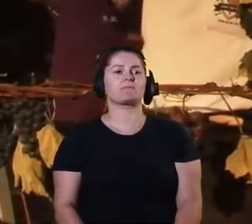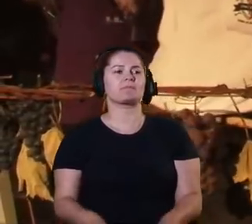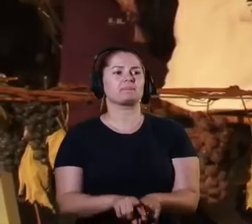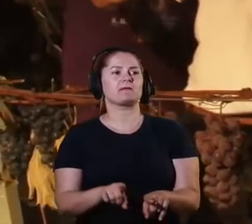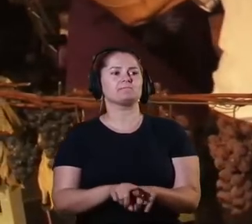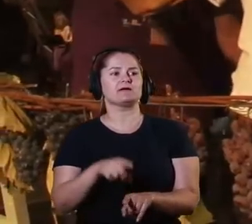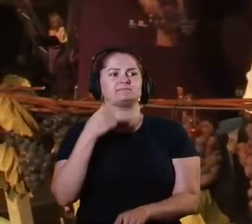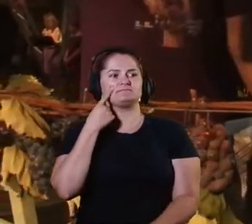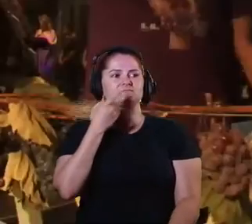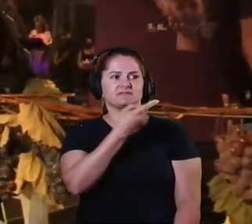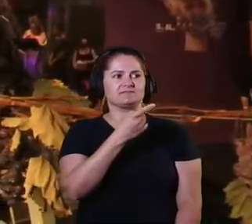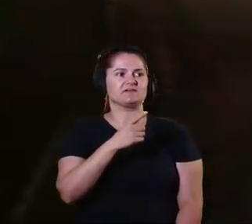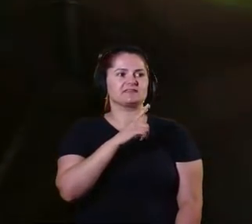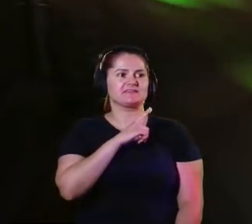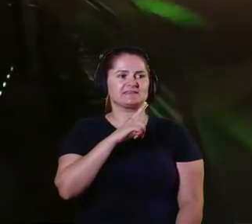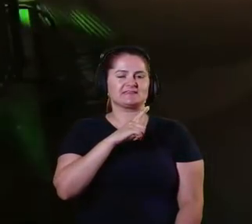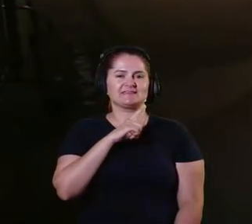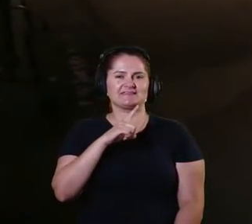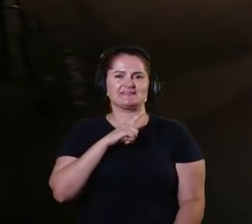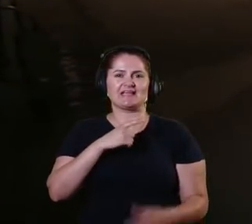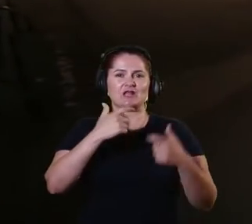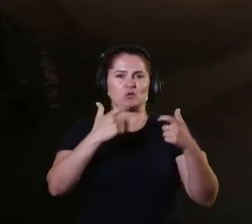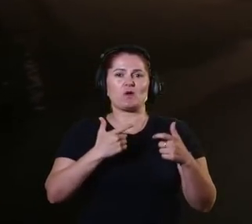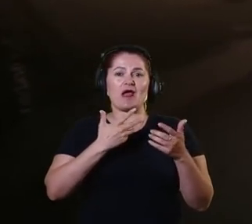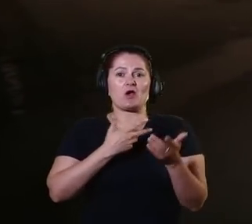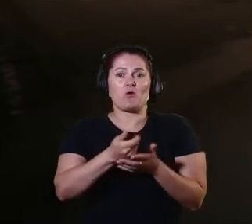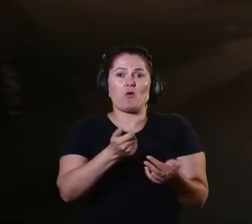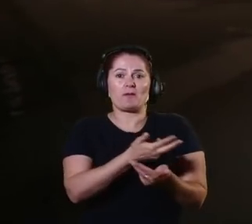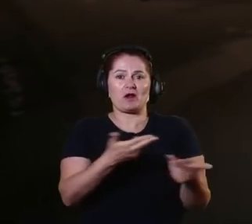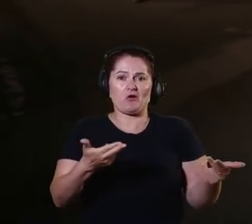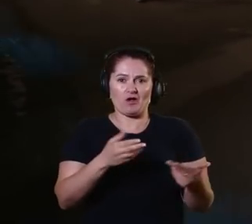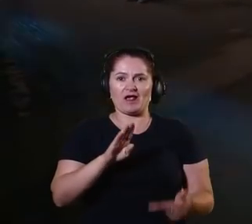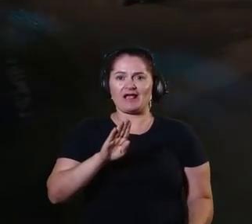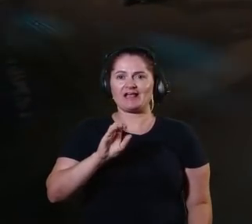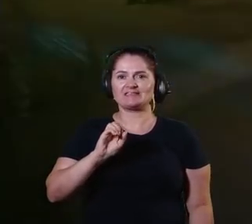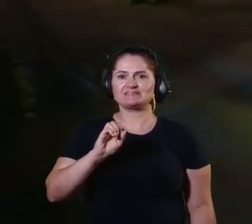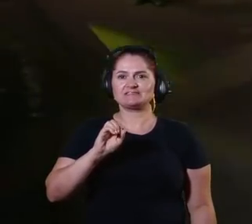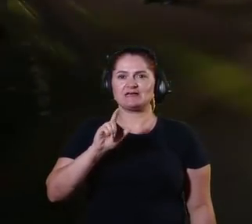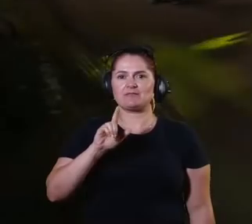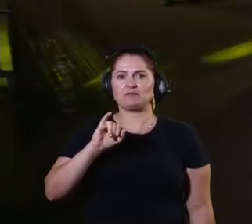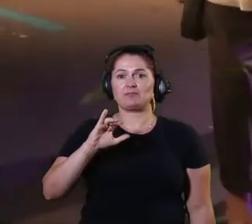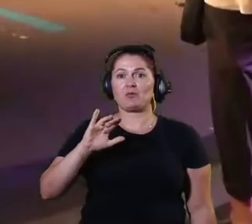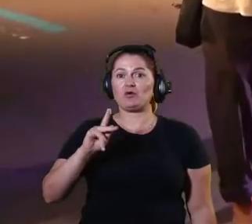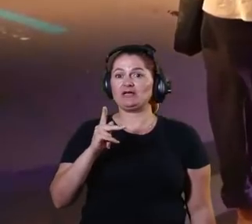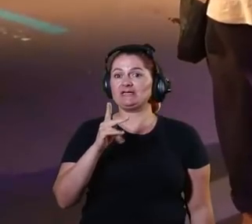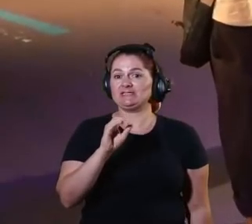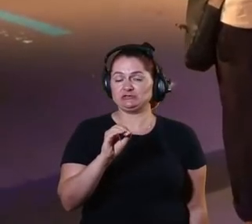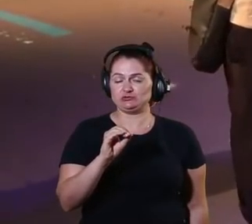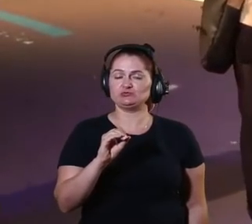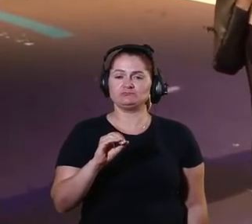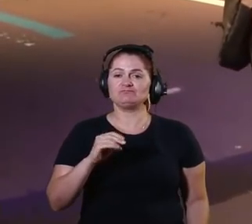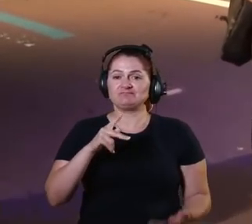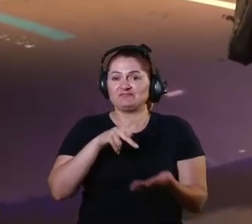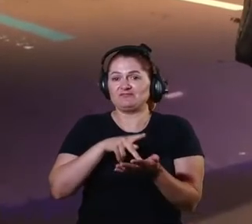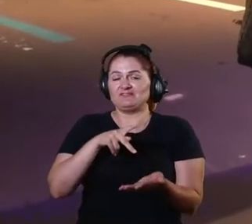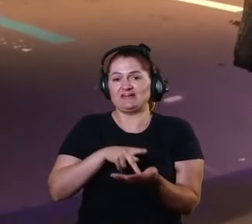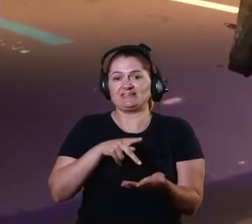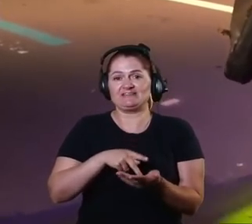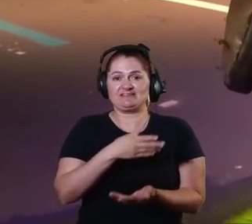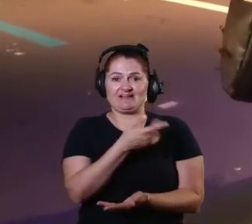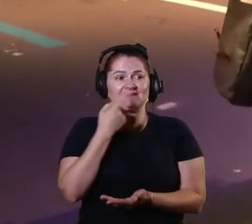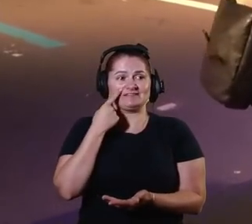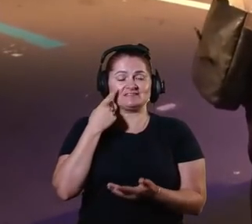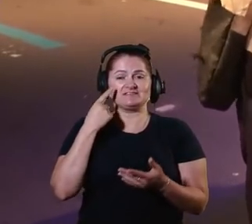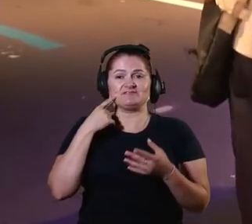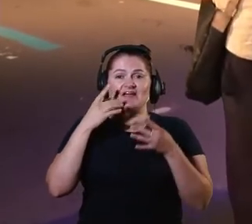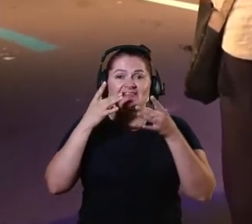né? Ali onde é que se encontravam os produtos, e São Brás traz muito bem isso, né? No detalhe aí, o pessoal também